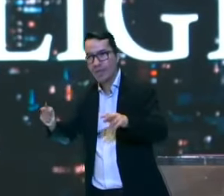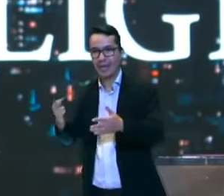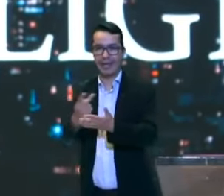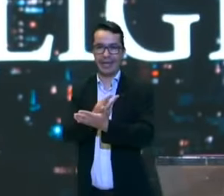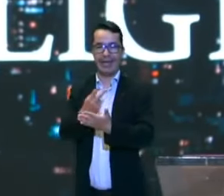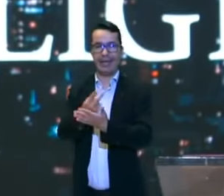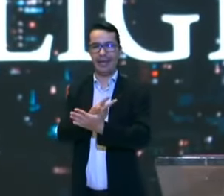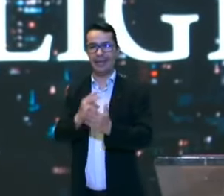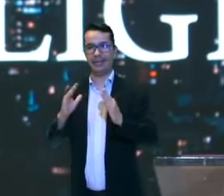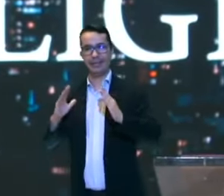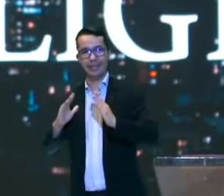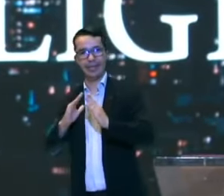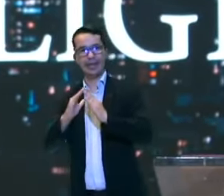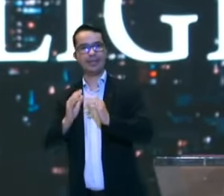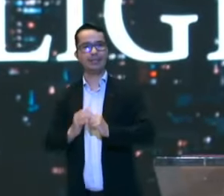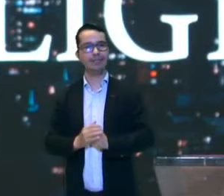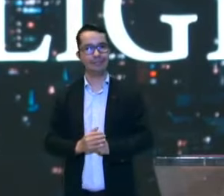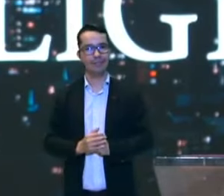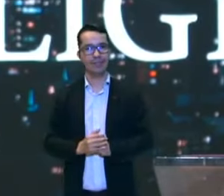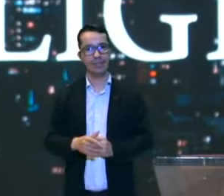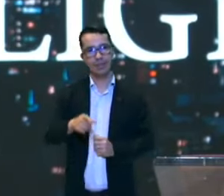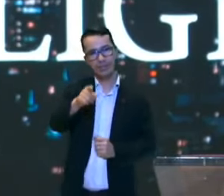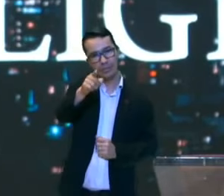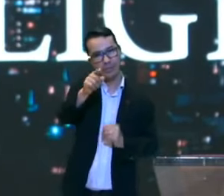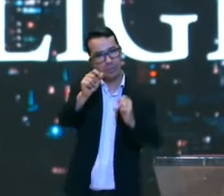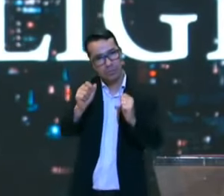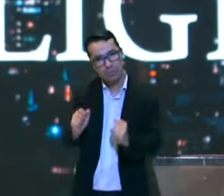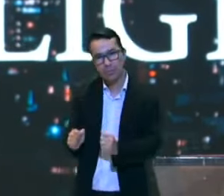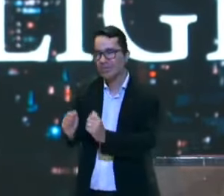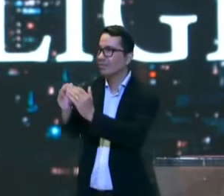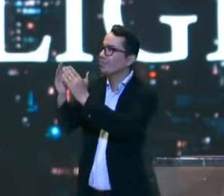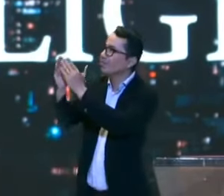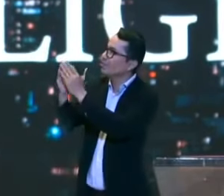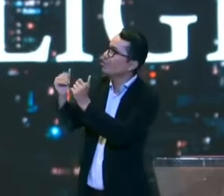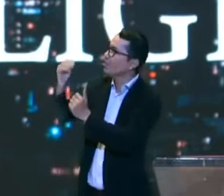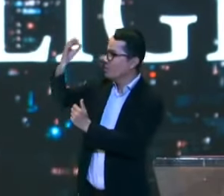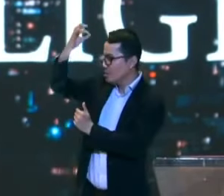Peça ao Espírito Santo de Deus que te mostre.